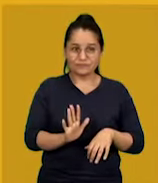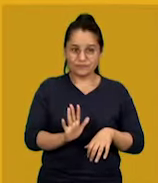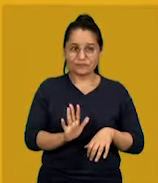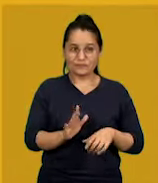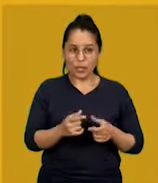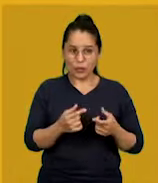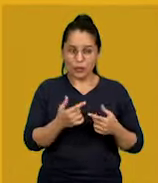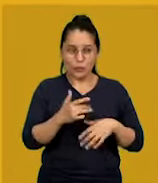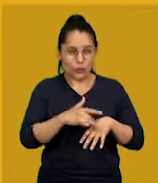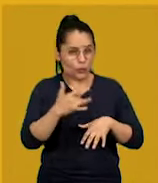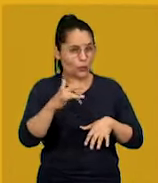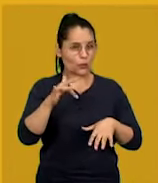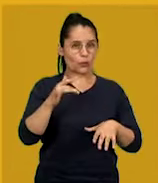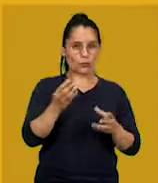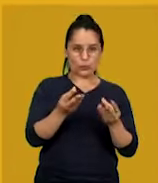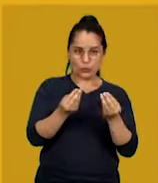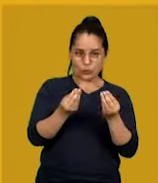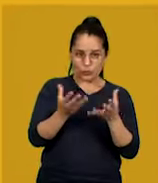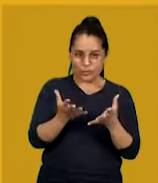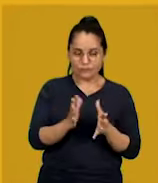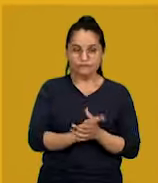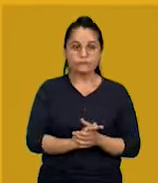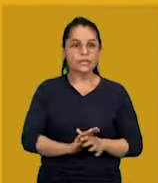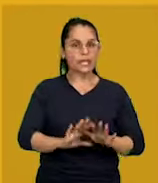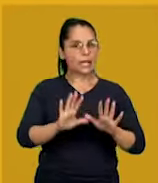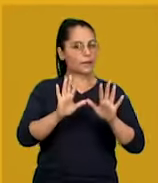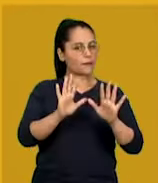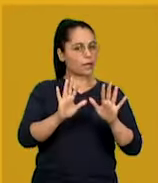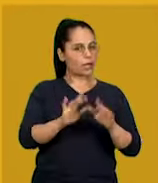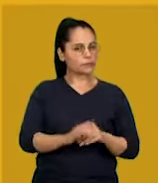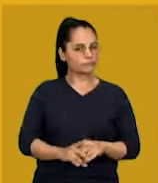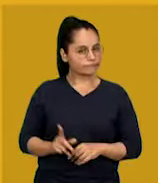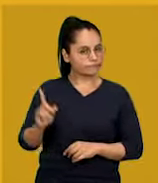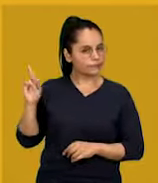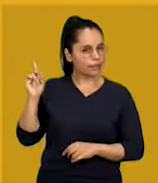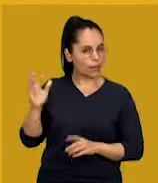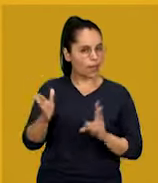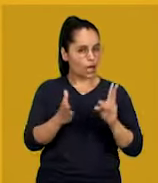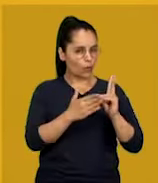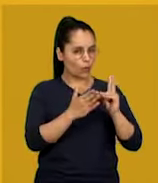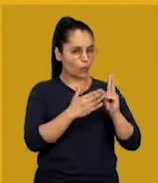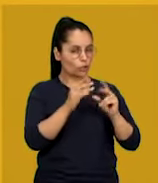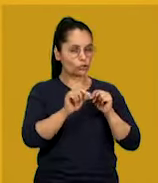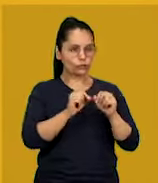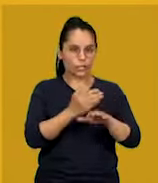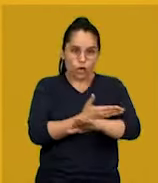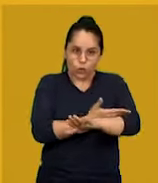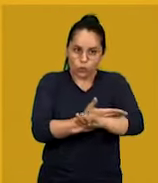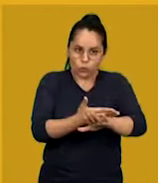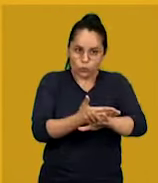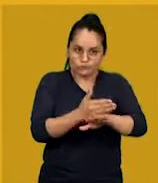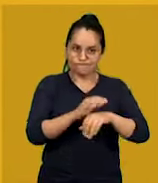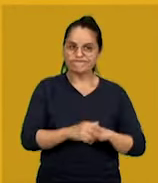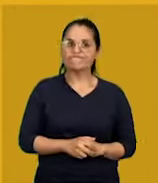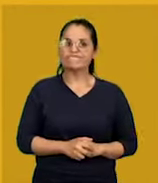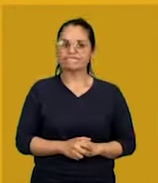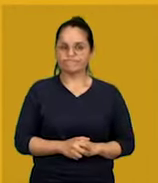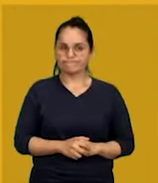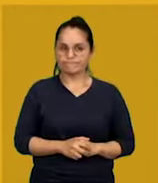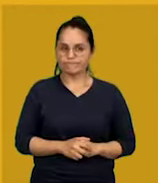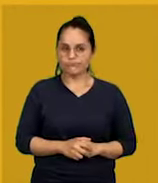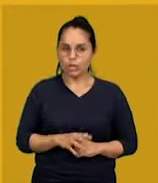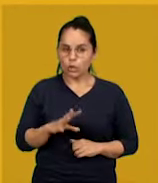provocam muita dor com a picada, mas na tribo do Saterê-Mauê, eles têm um costume.